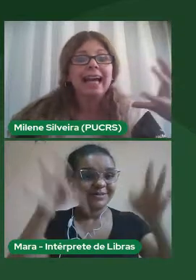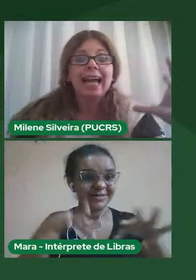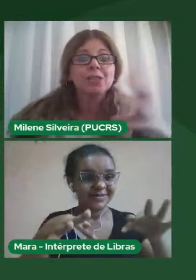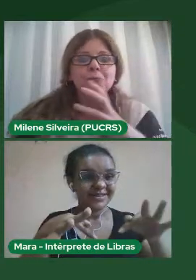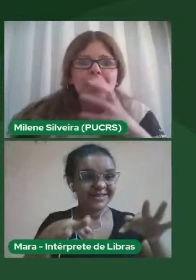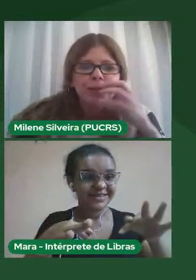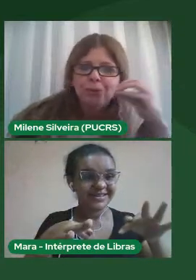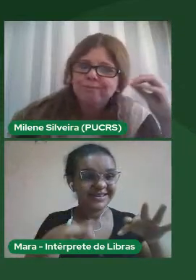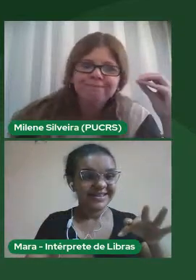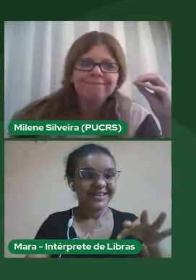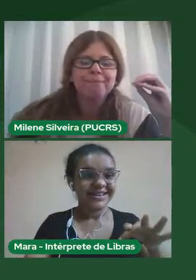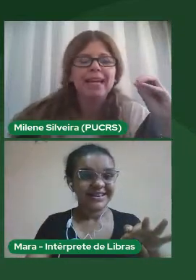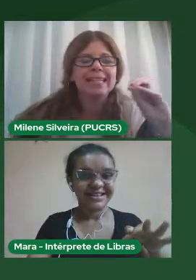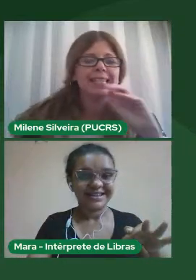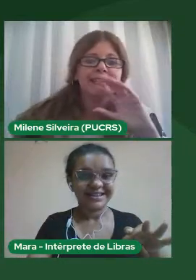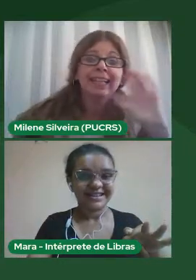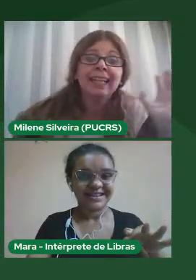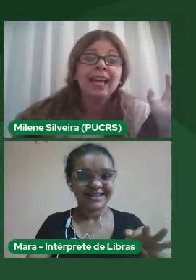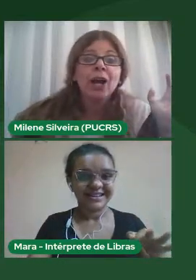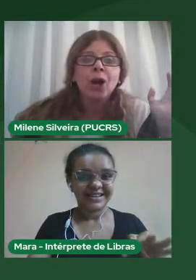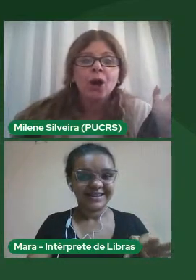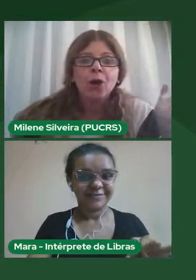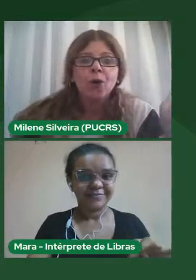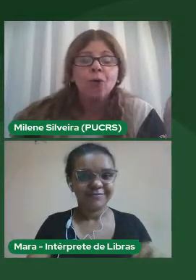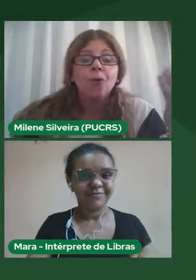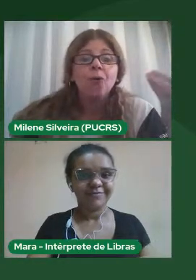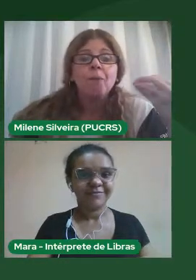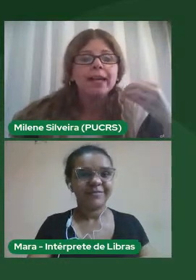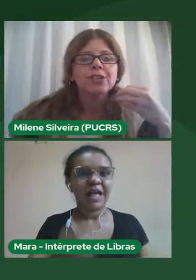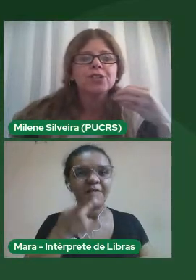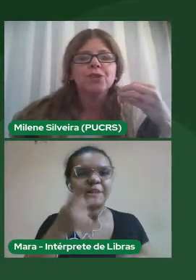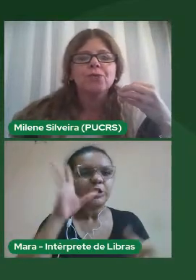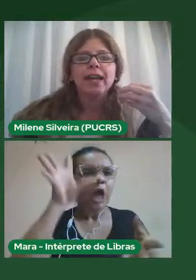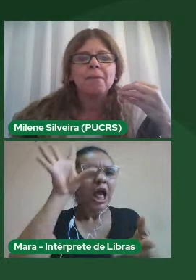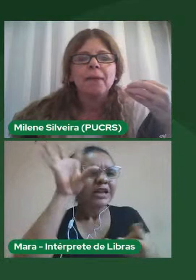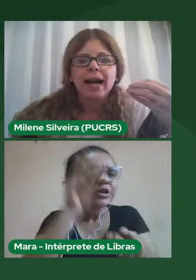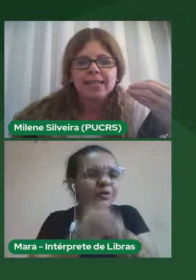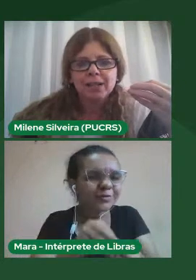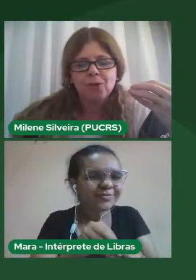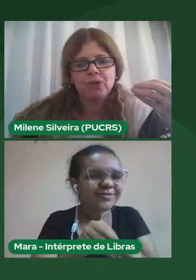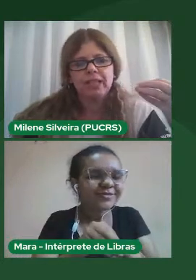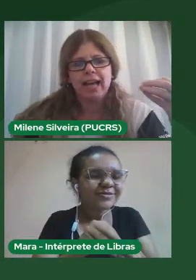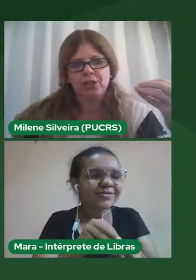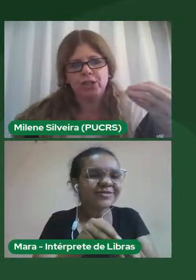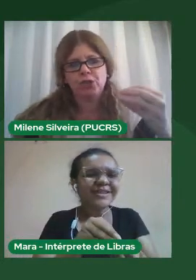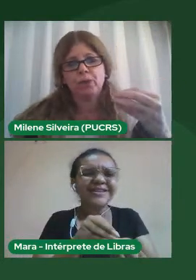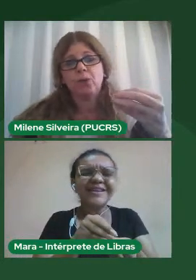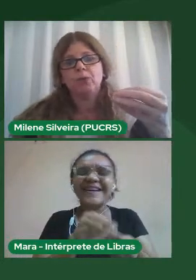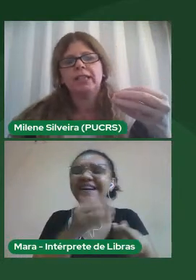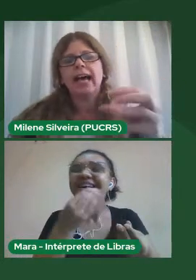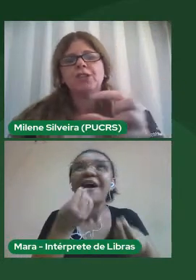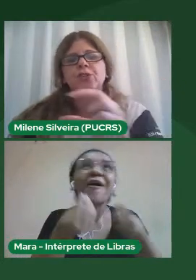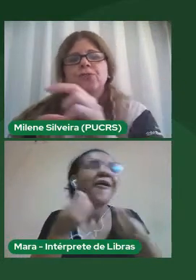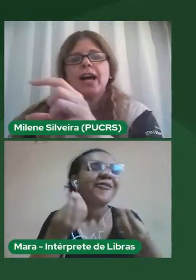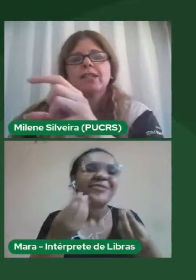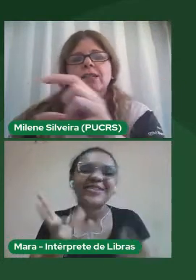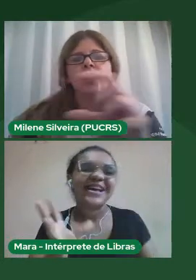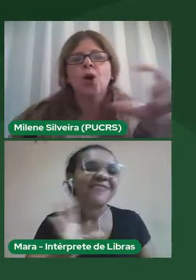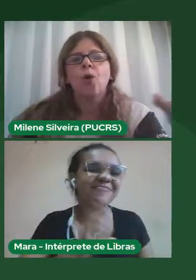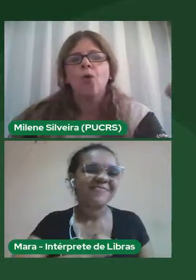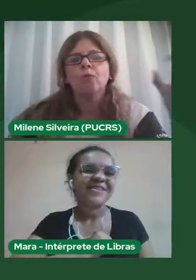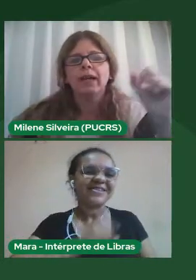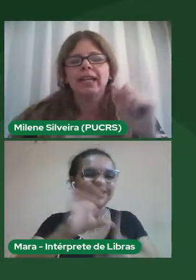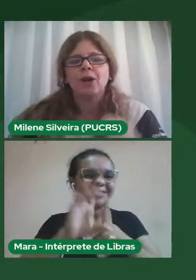assim, resumindo bem assim, como é que a gente não vai amar essa comunidade, gente? Uma comunidade que